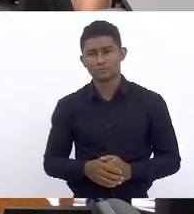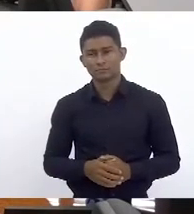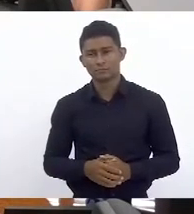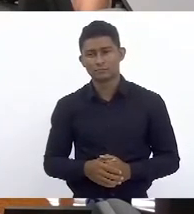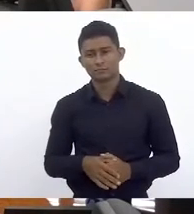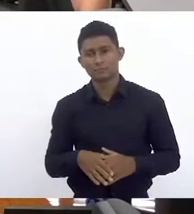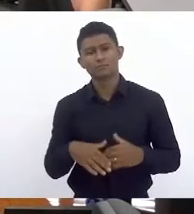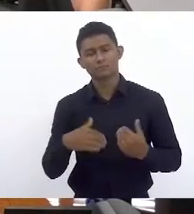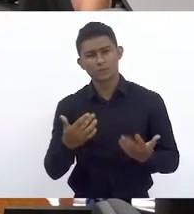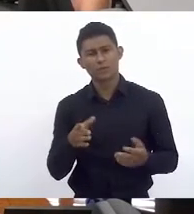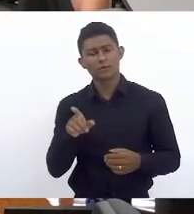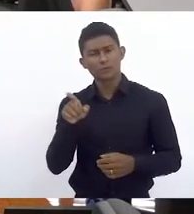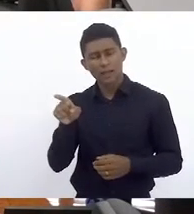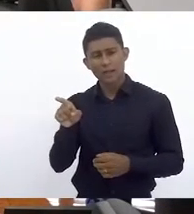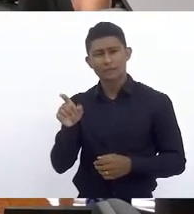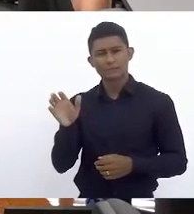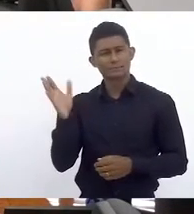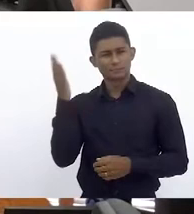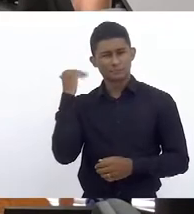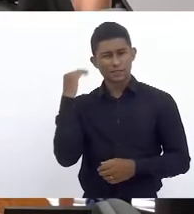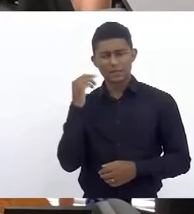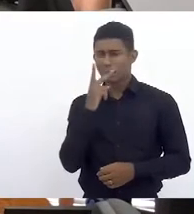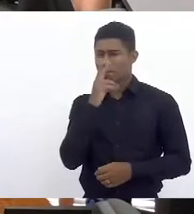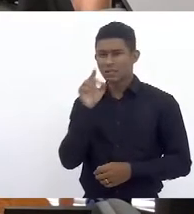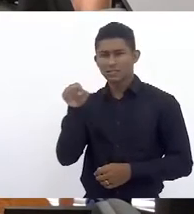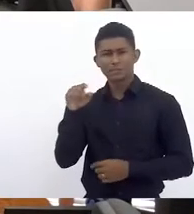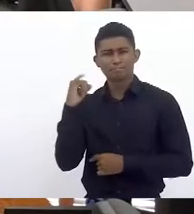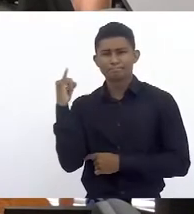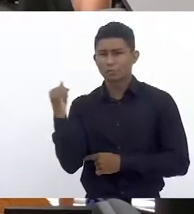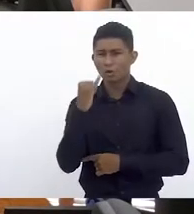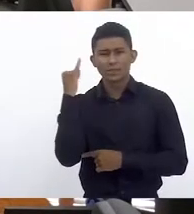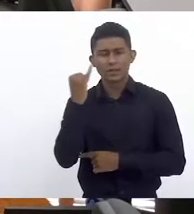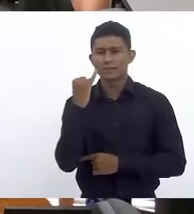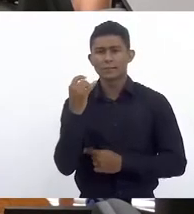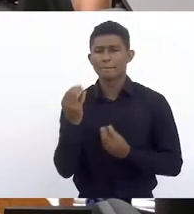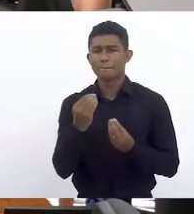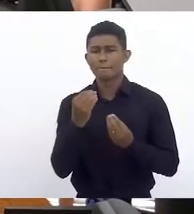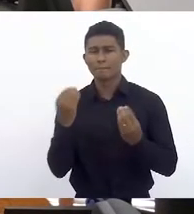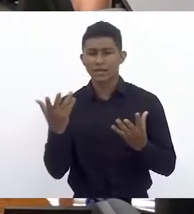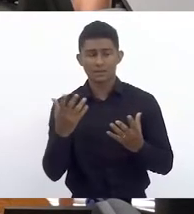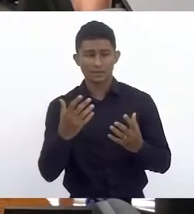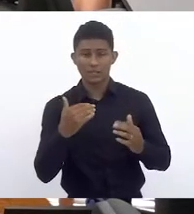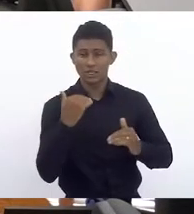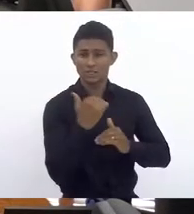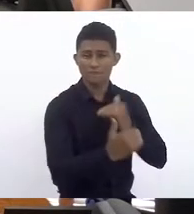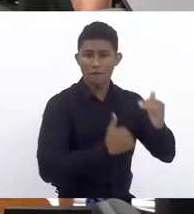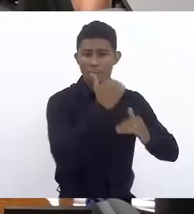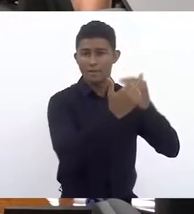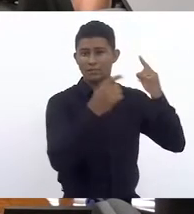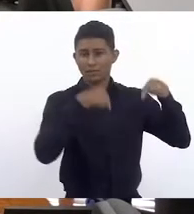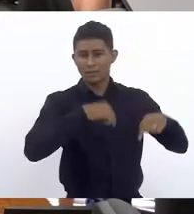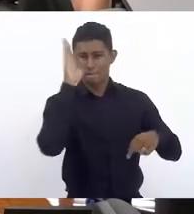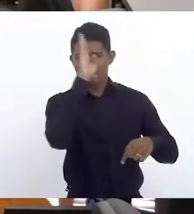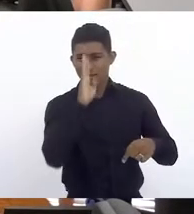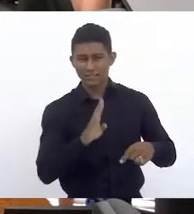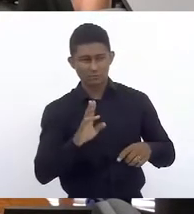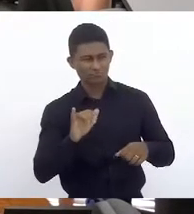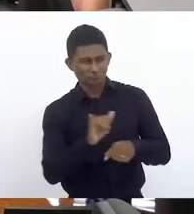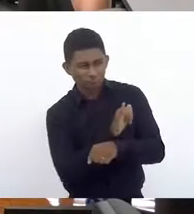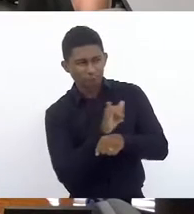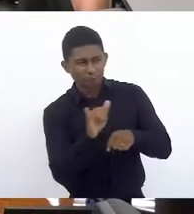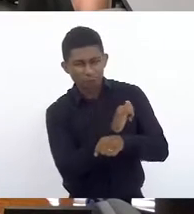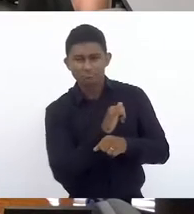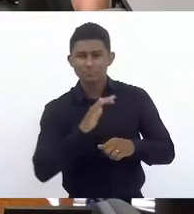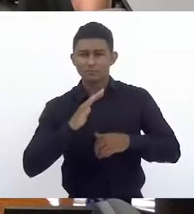algo que parecia, naquele momento, importante para o desenvolvimento estratégico do país, se transformou